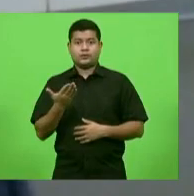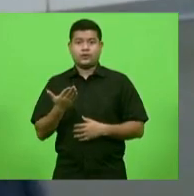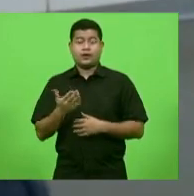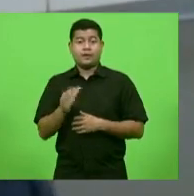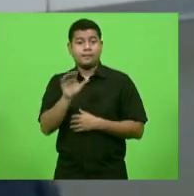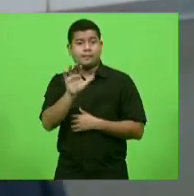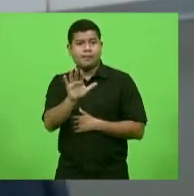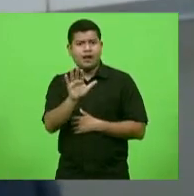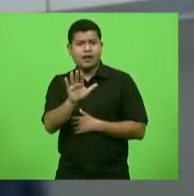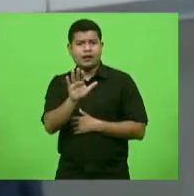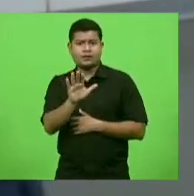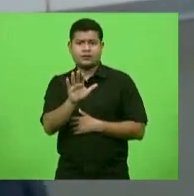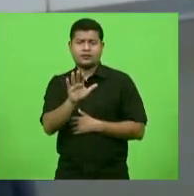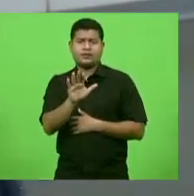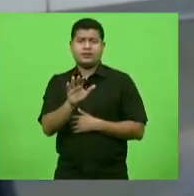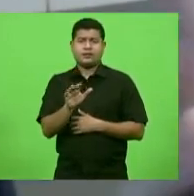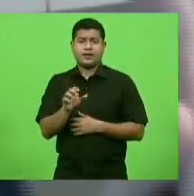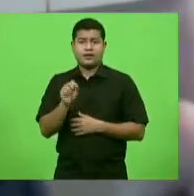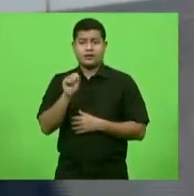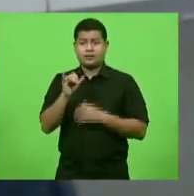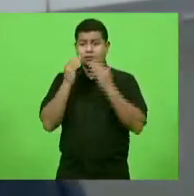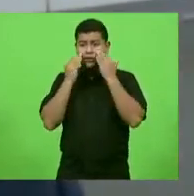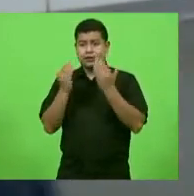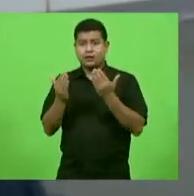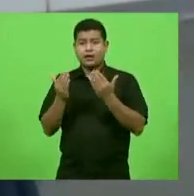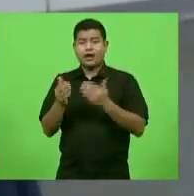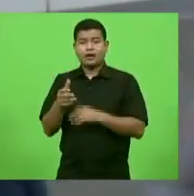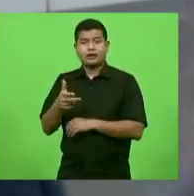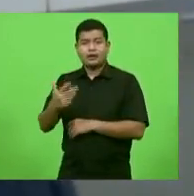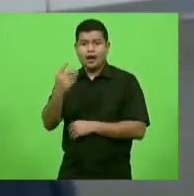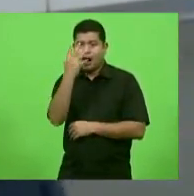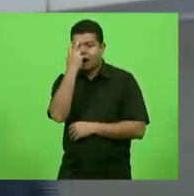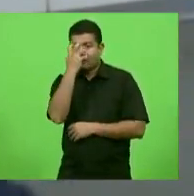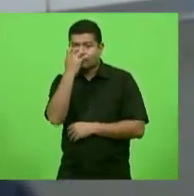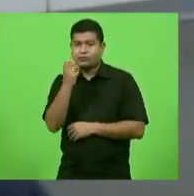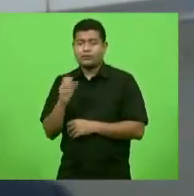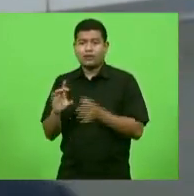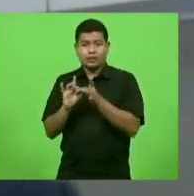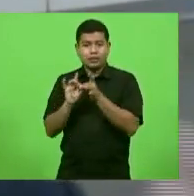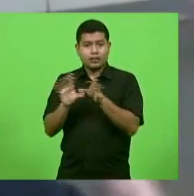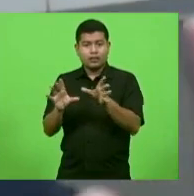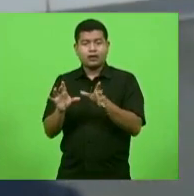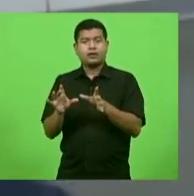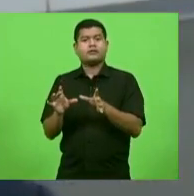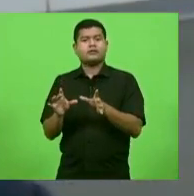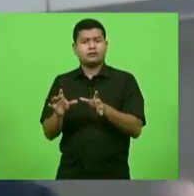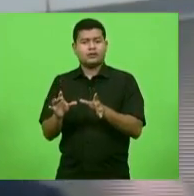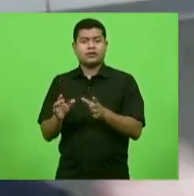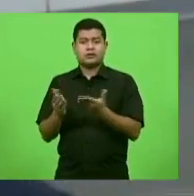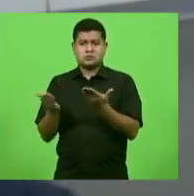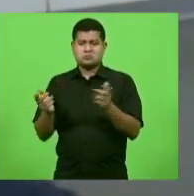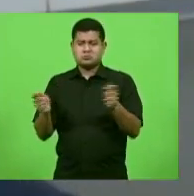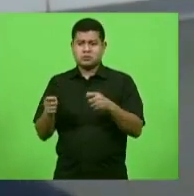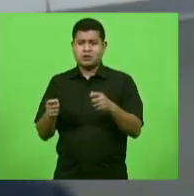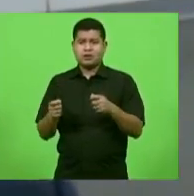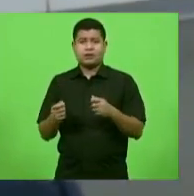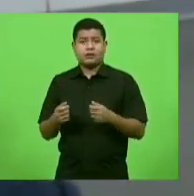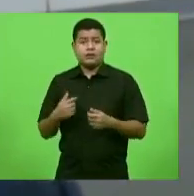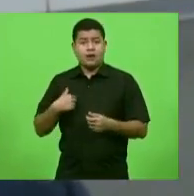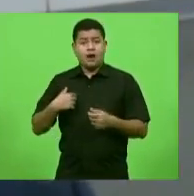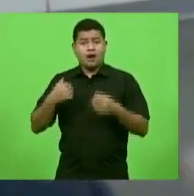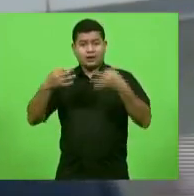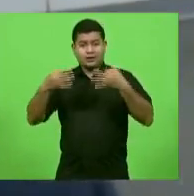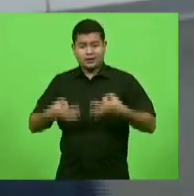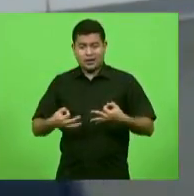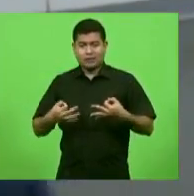Mas, e se demonstrasse que a gravação foi autorizada, espontânea, e se dissesse que, inclusive, foi veiculada nos